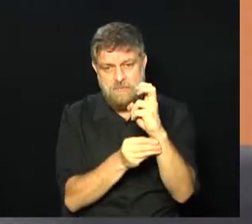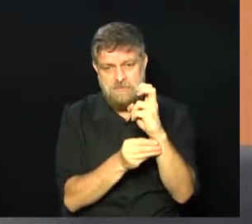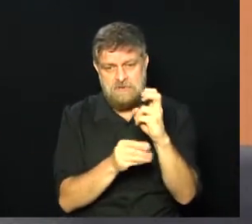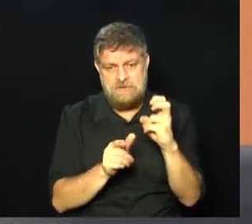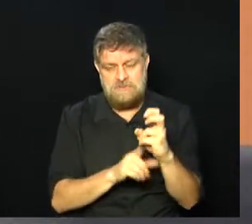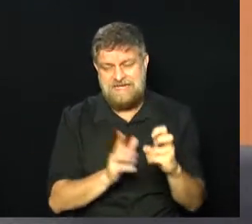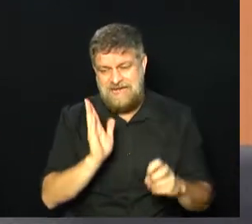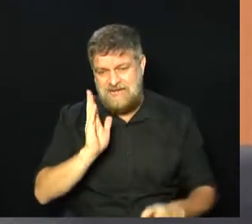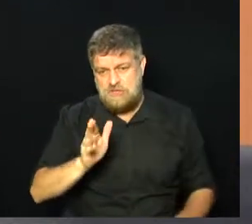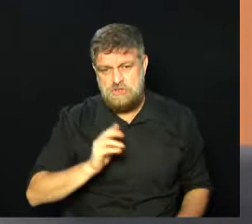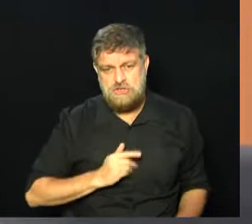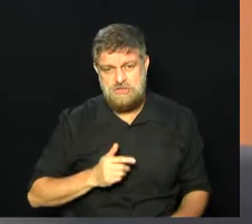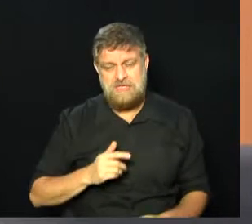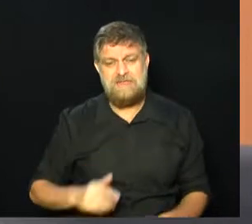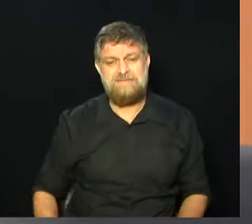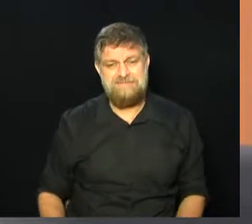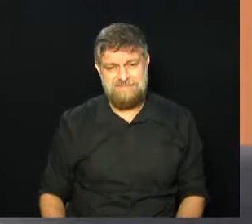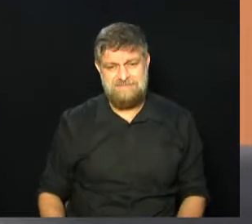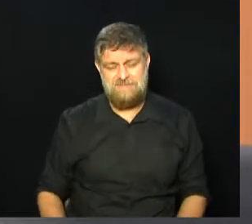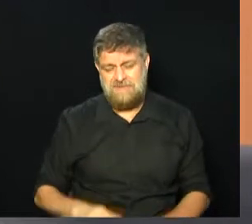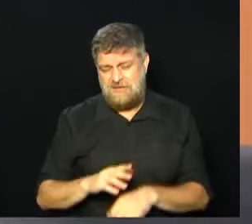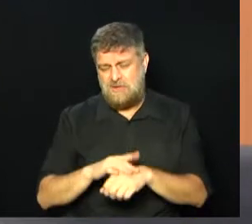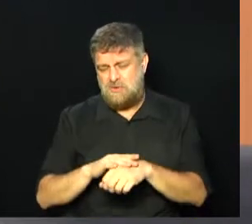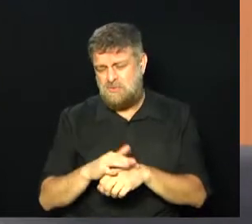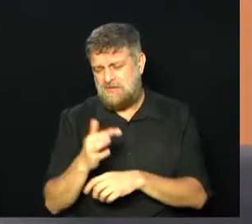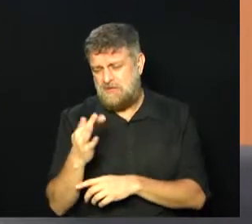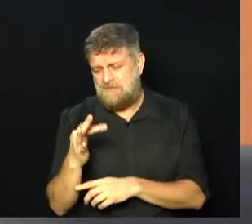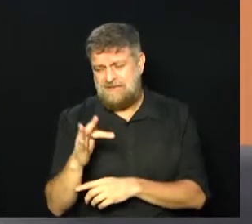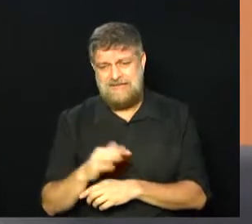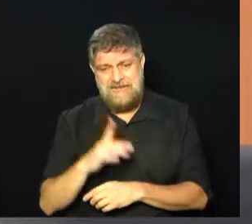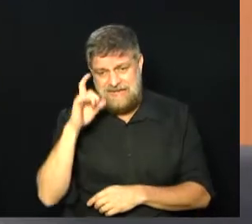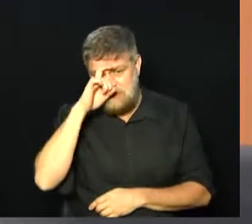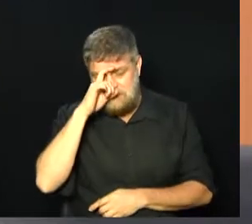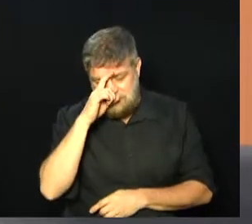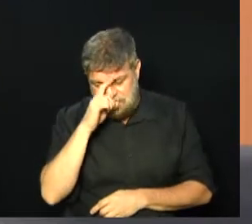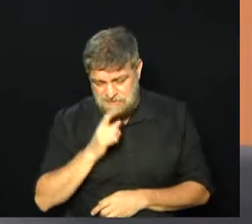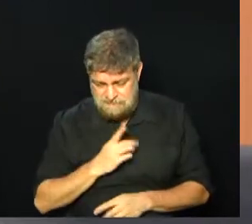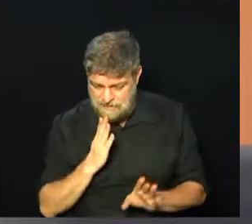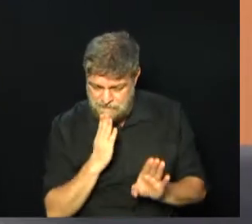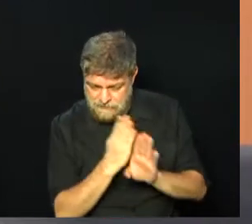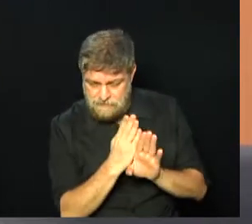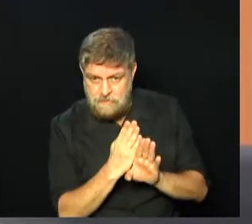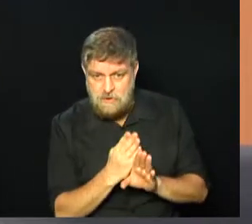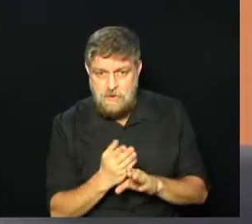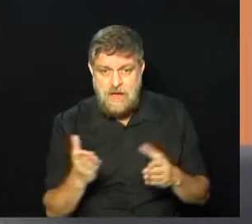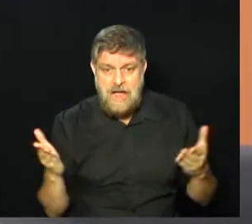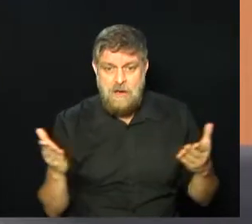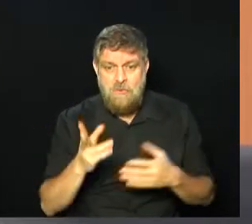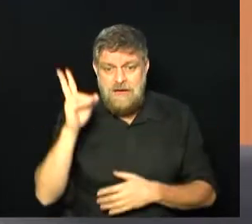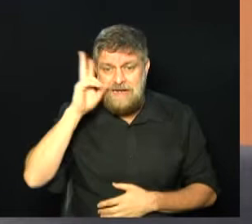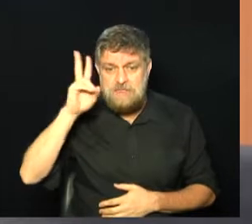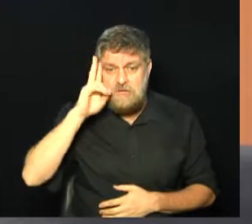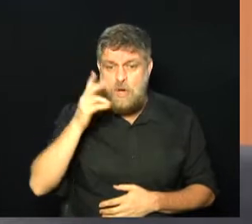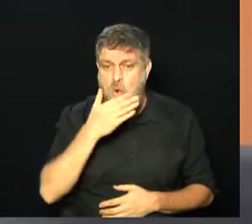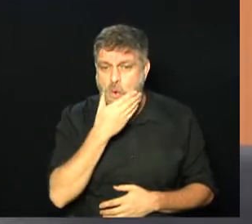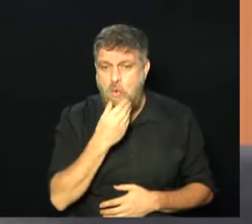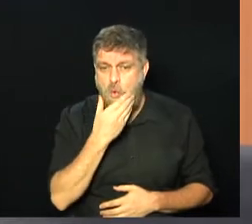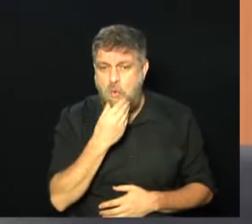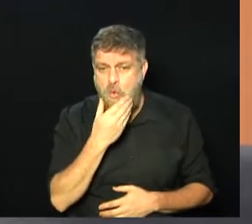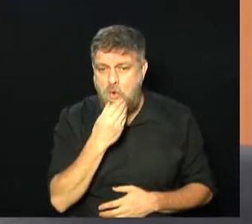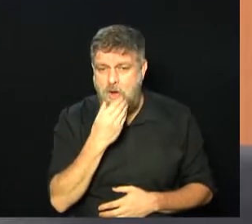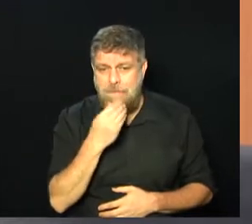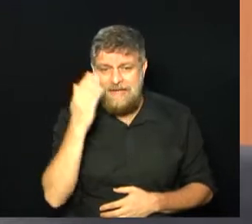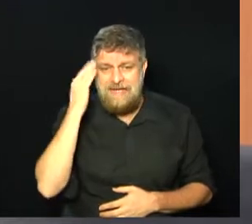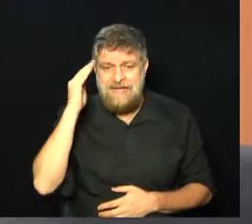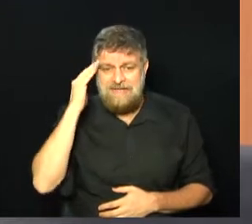pelve, porque era muito difícil fazer o diagnóstico. E essa coisa é outra história. Os homens falam assim, mas eu não estou... Eles entendem